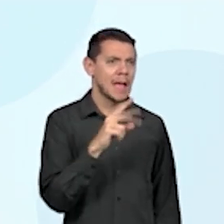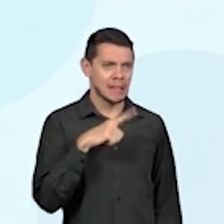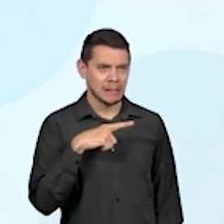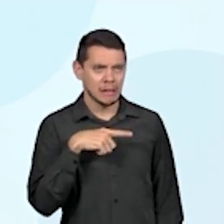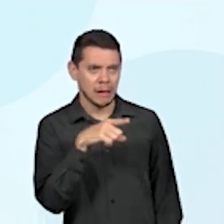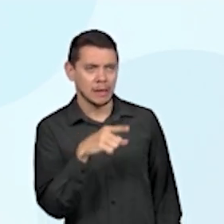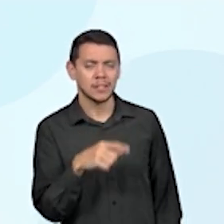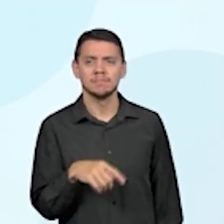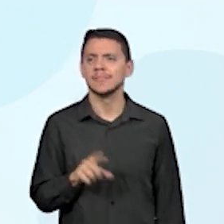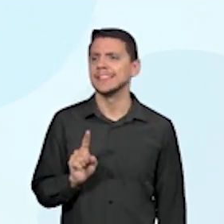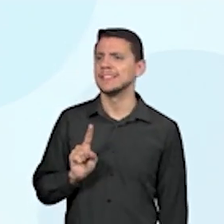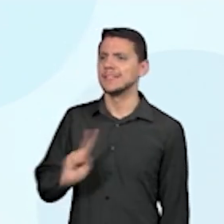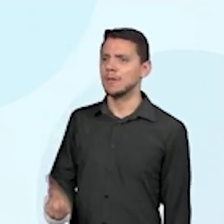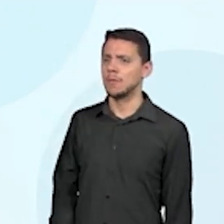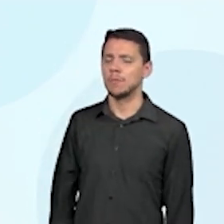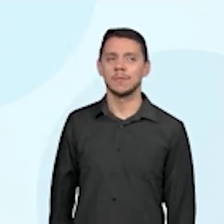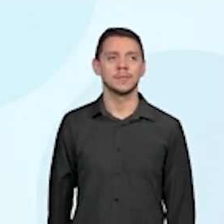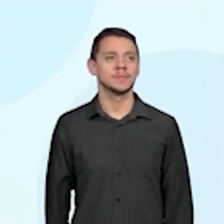Próximo balão, próxima cena.